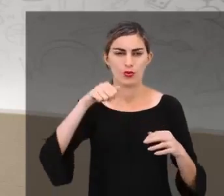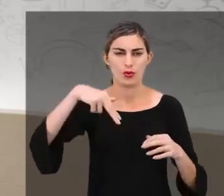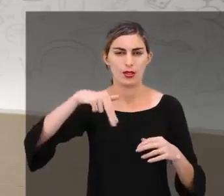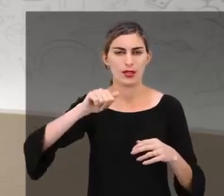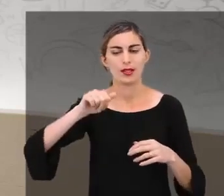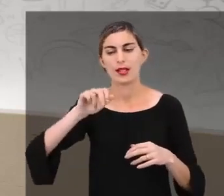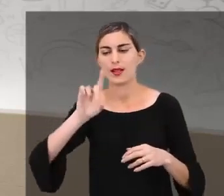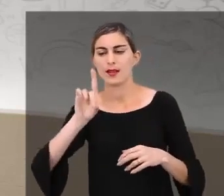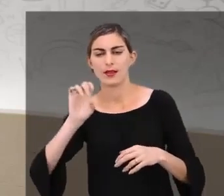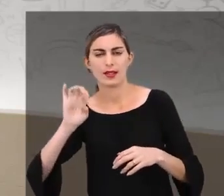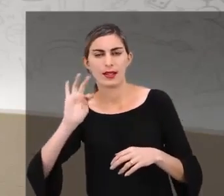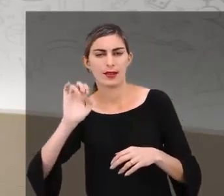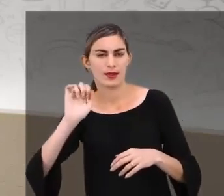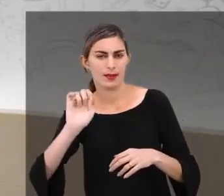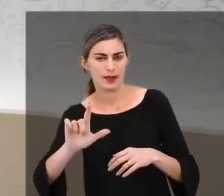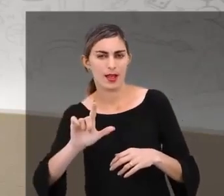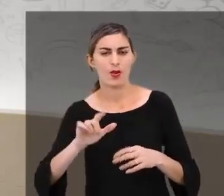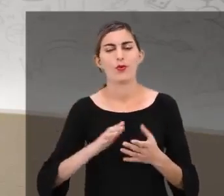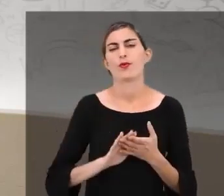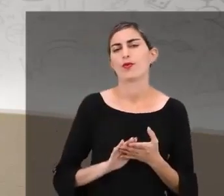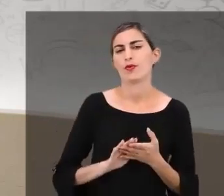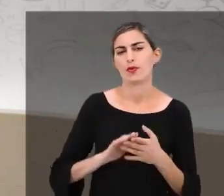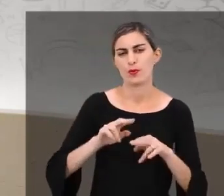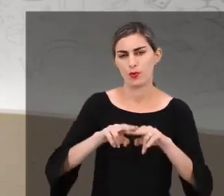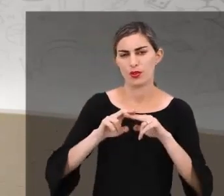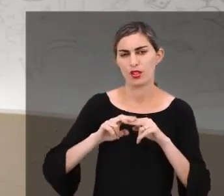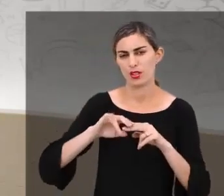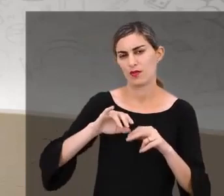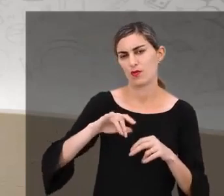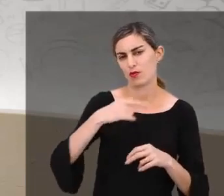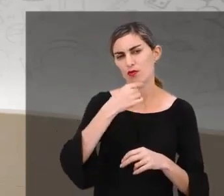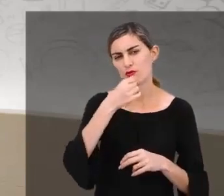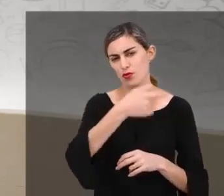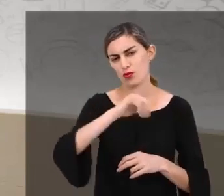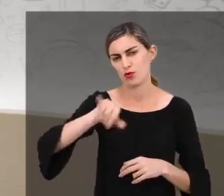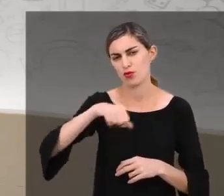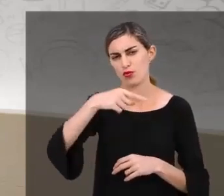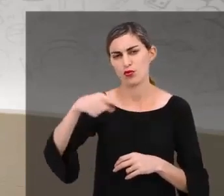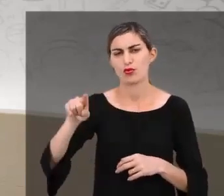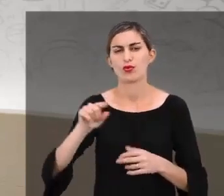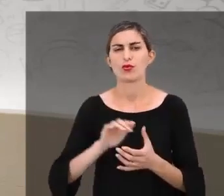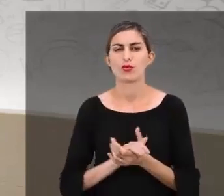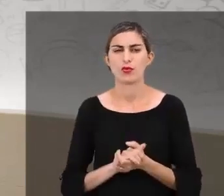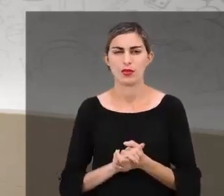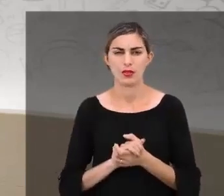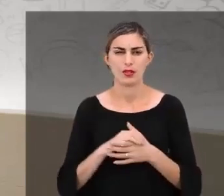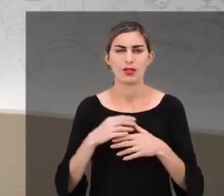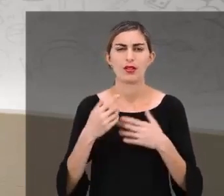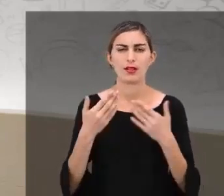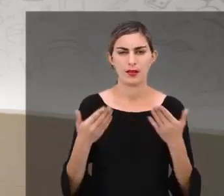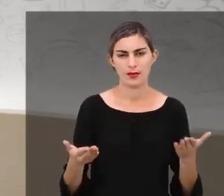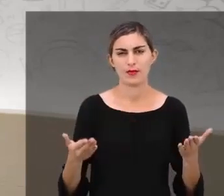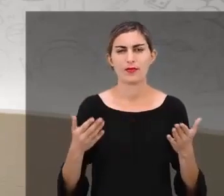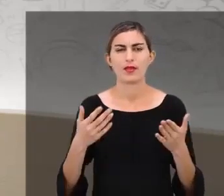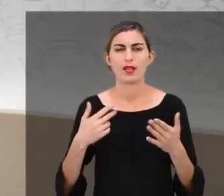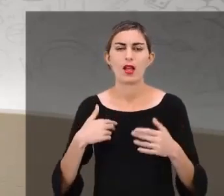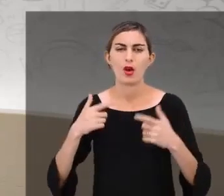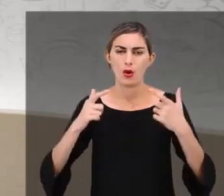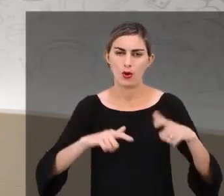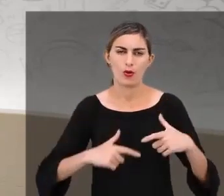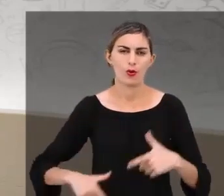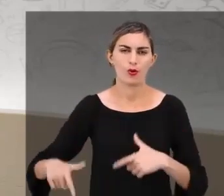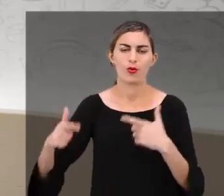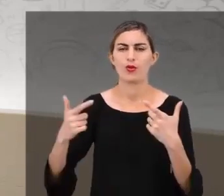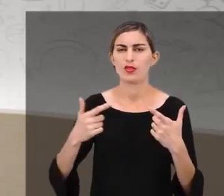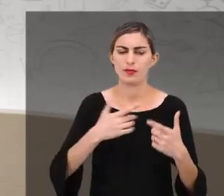Tal, por causa de um tal João. Depois de medicada, retirou-se para o seu lar. E aí, a notícia carece